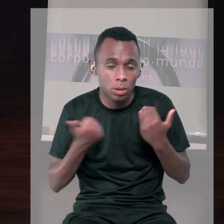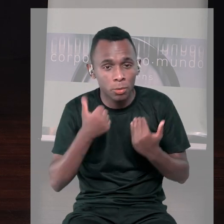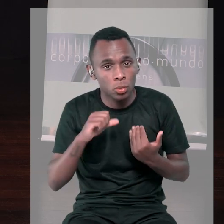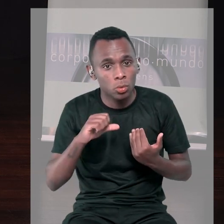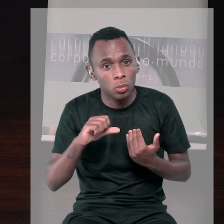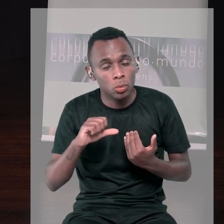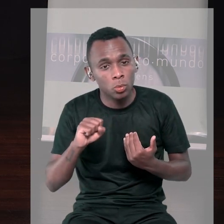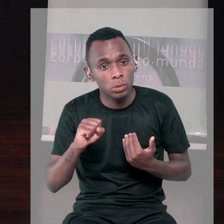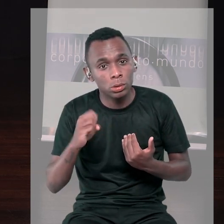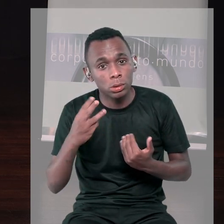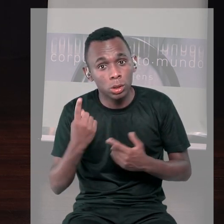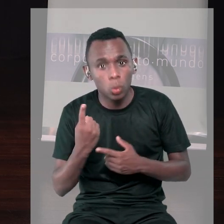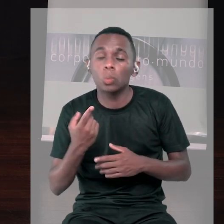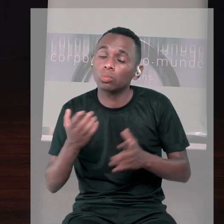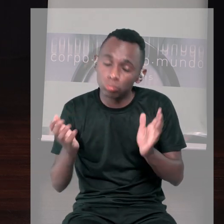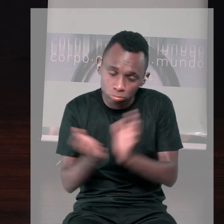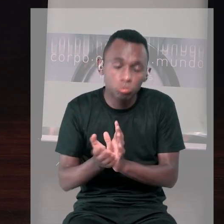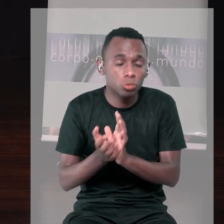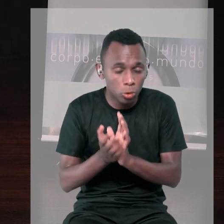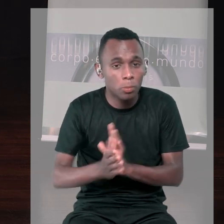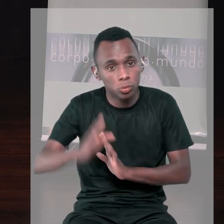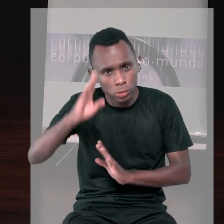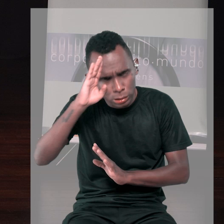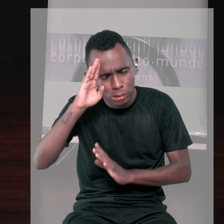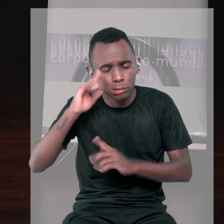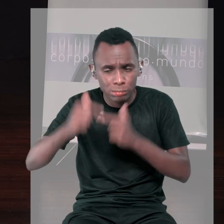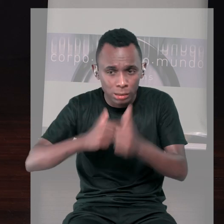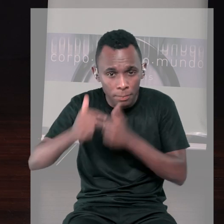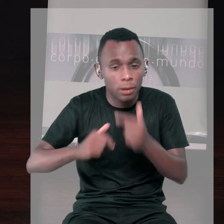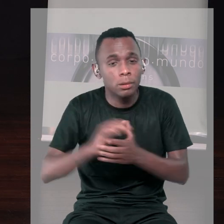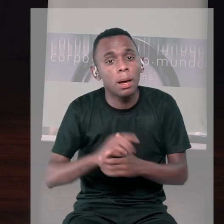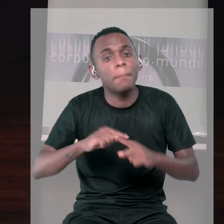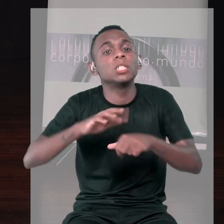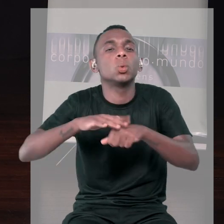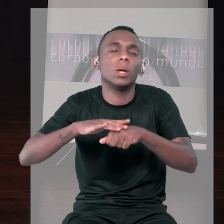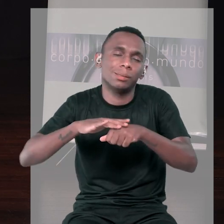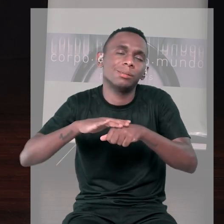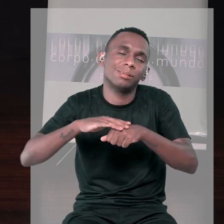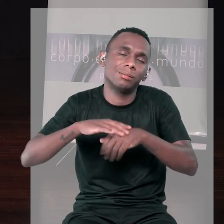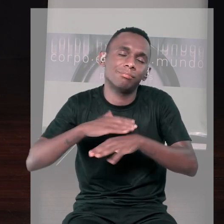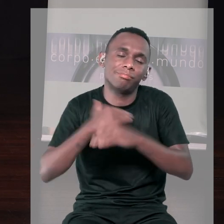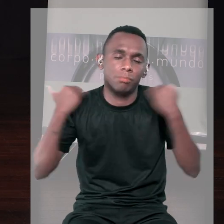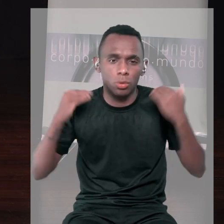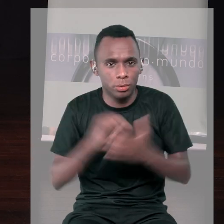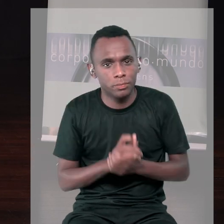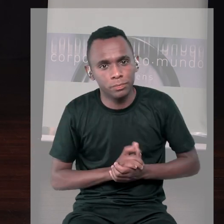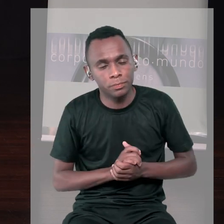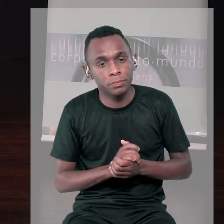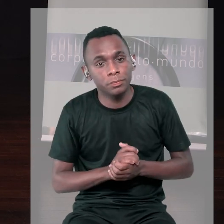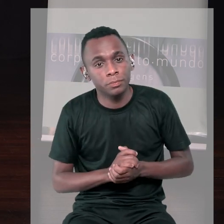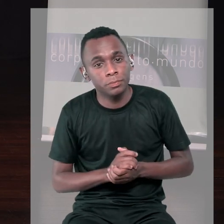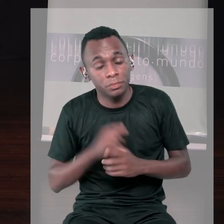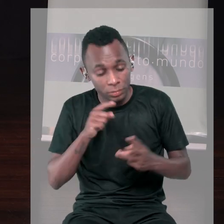1831, ainda no exército prussiano, ainda engajado, mas ele morre do cólera. Ele não morre no campo de batalha. E ele veio a